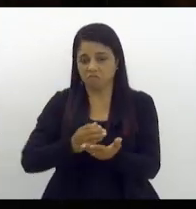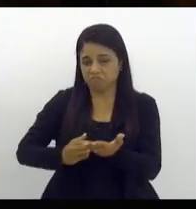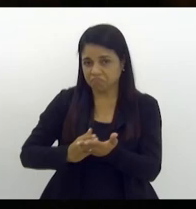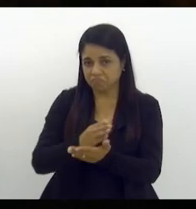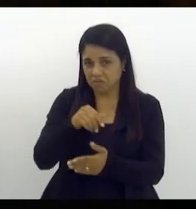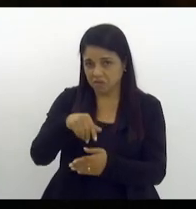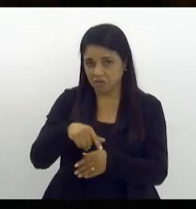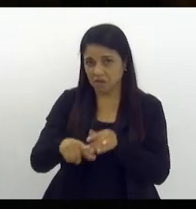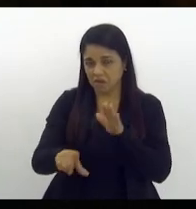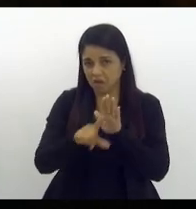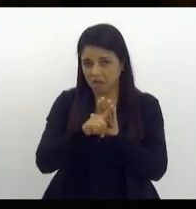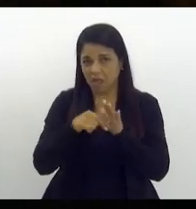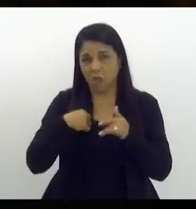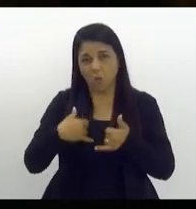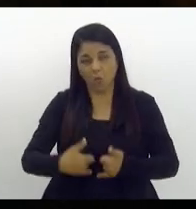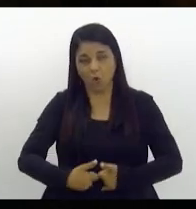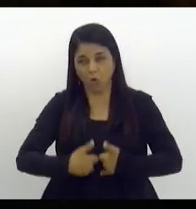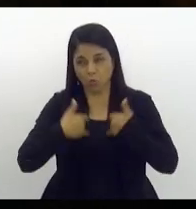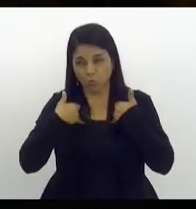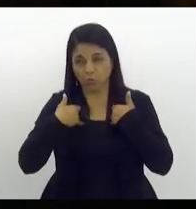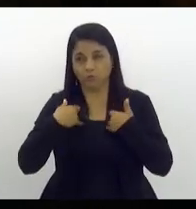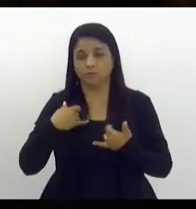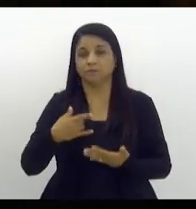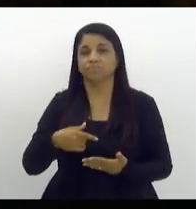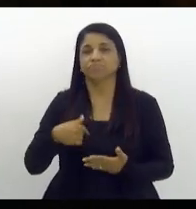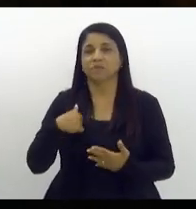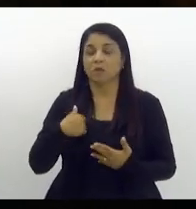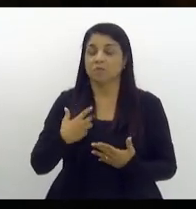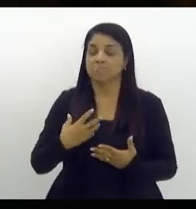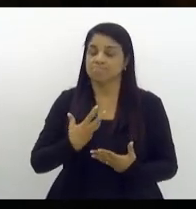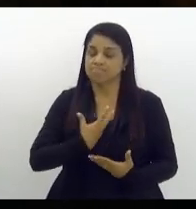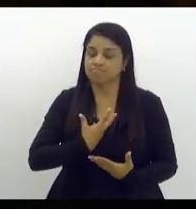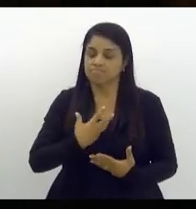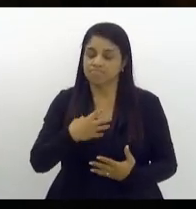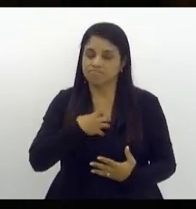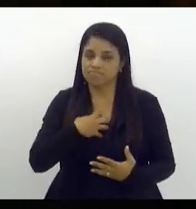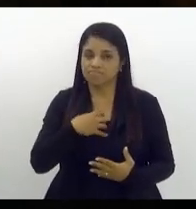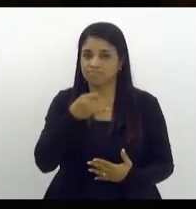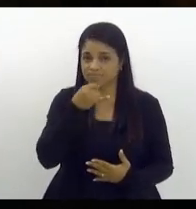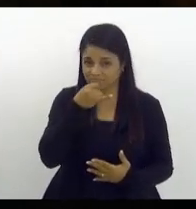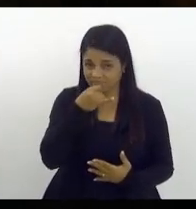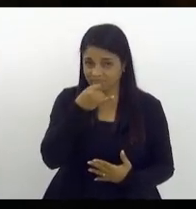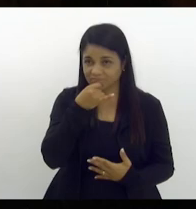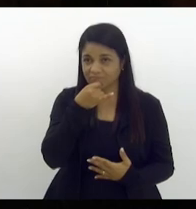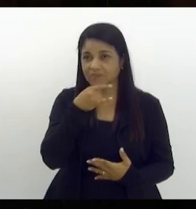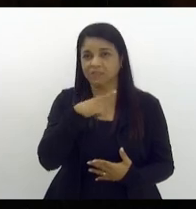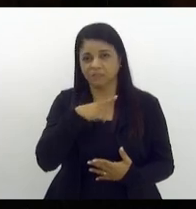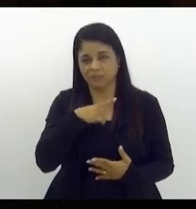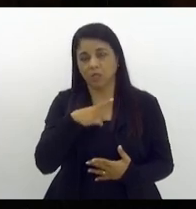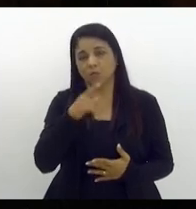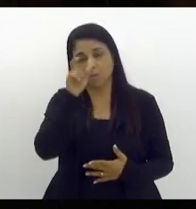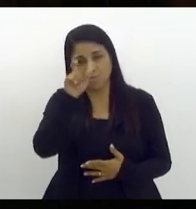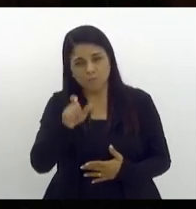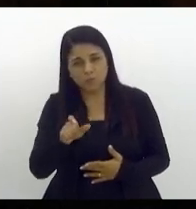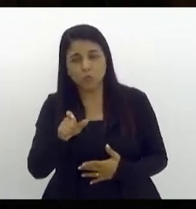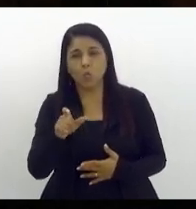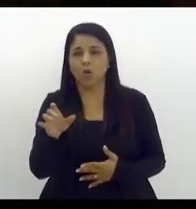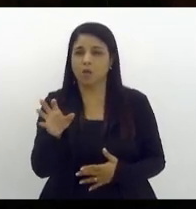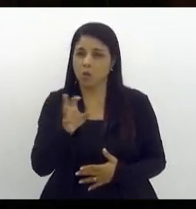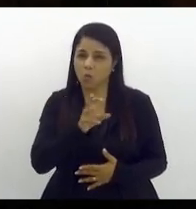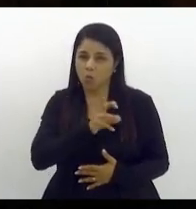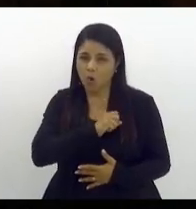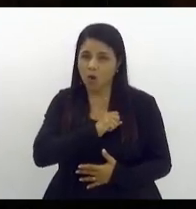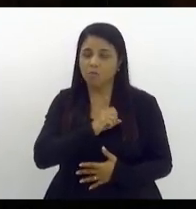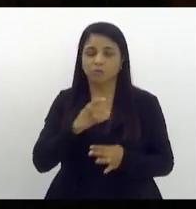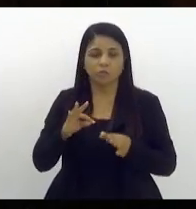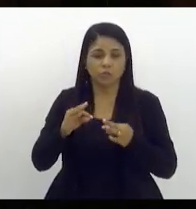infelizmente, mesmo assim, é com muito pesar que eu estou aqui, porque existe uma pessoa muito querida, que entre todo o